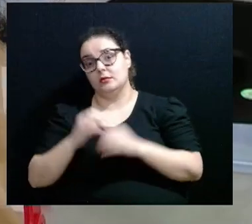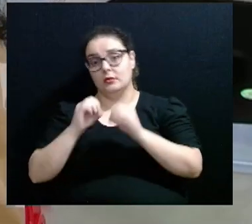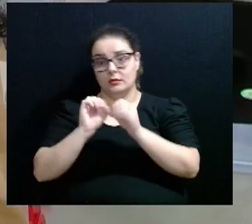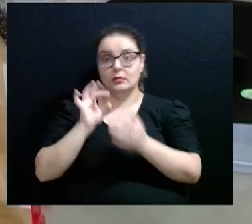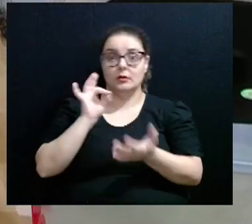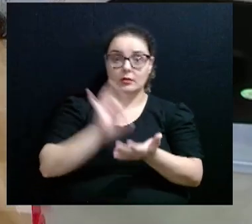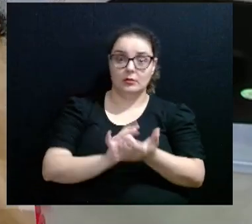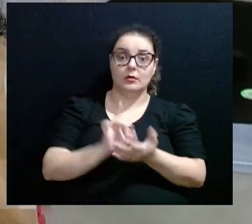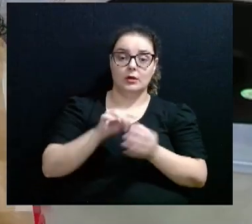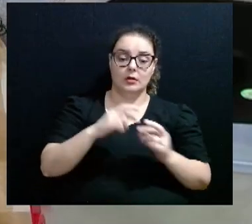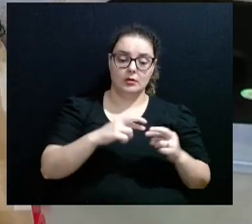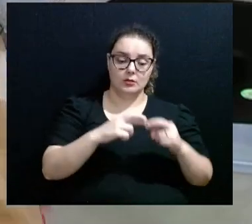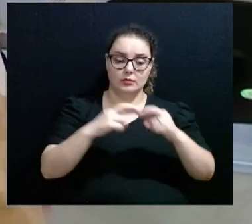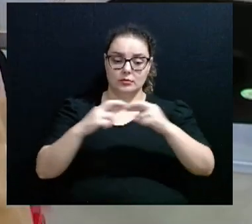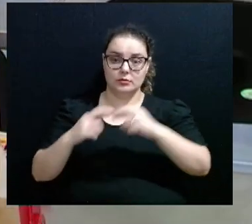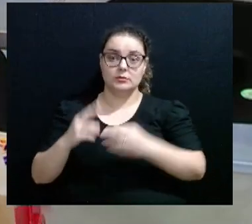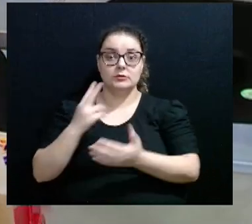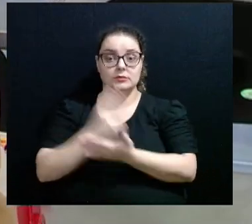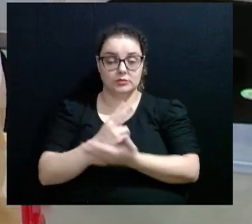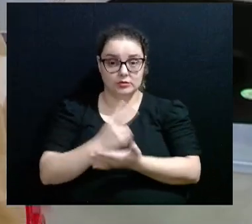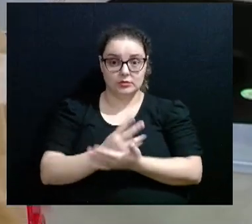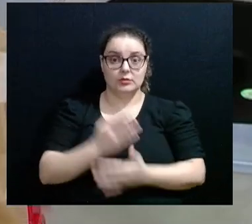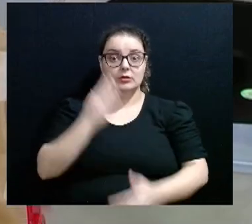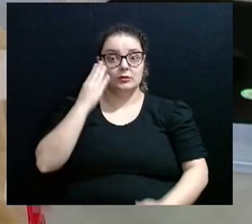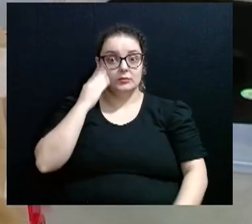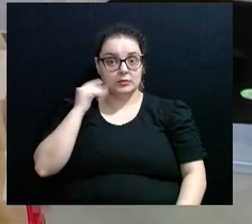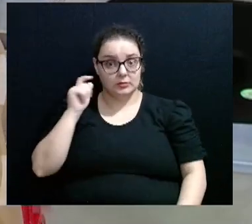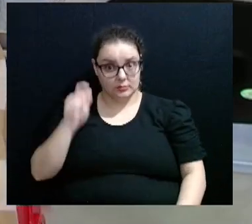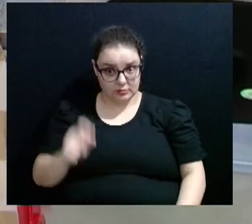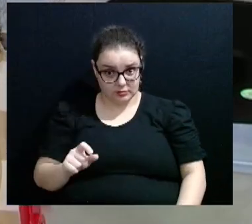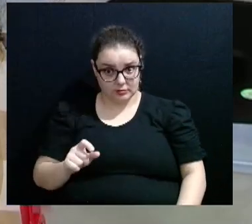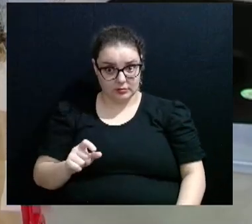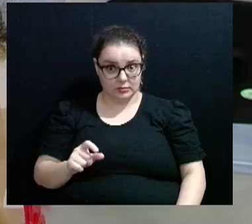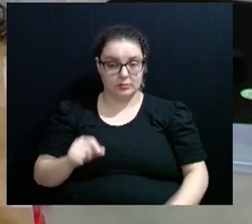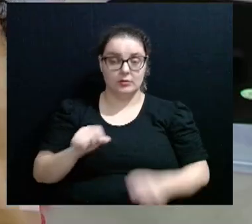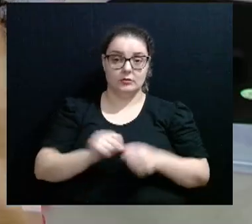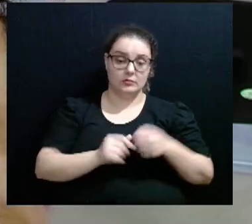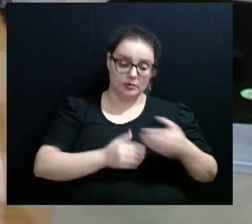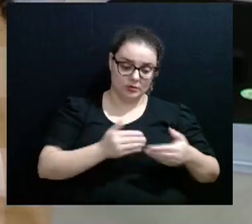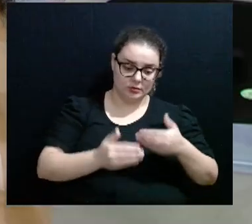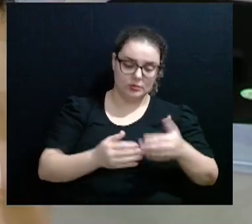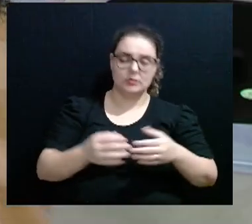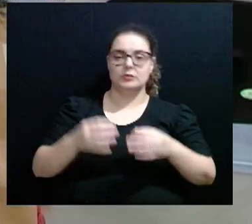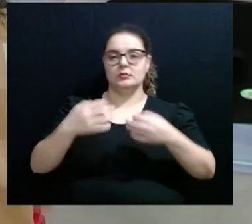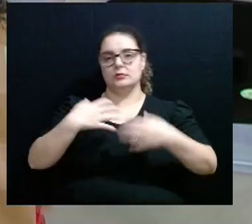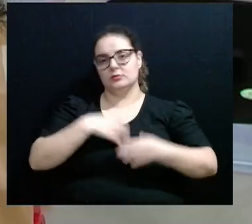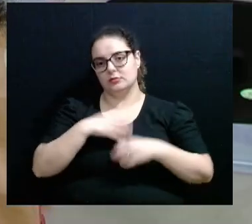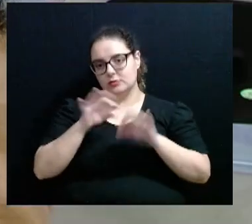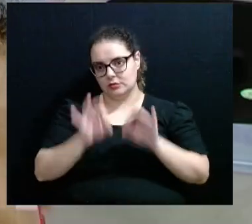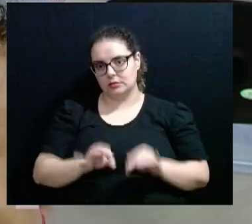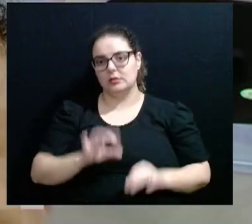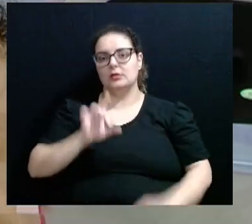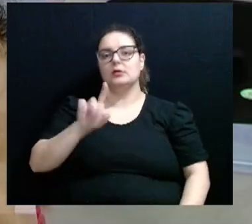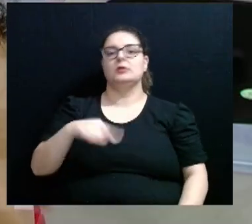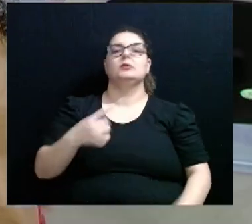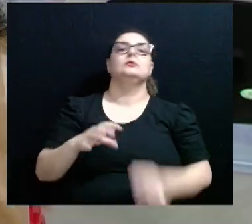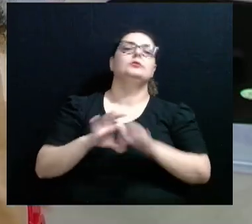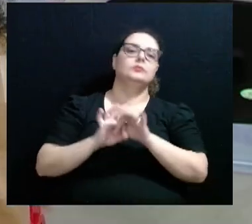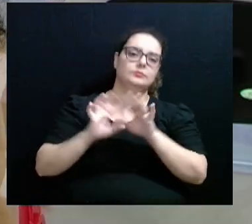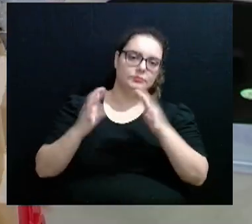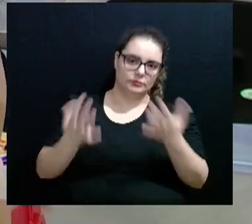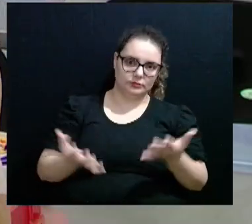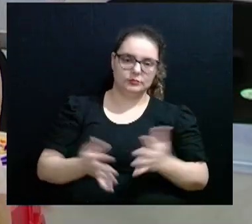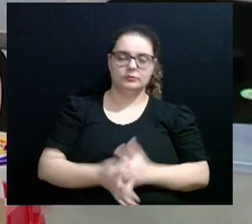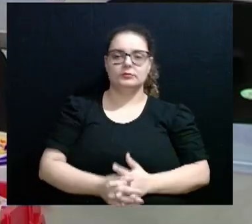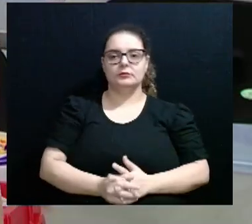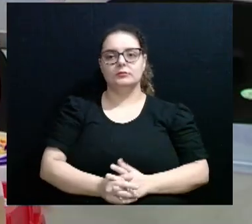né, sempre para saber se a pessoa está fazendo os protocolos da forma correta, e depois ele vai ser liberado aí para poder entrar